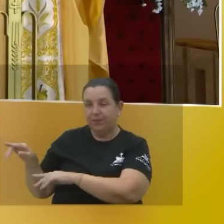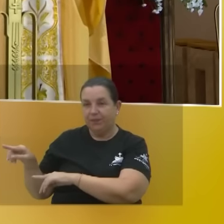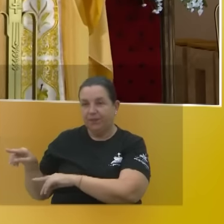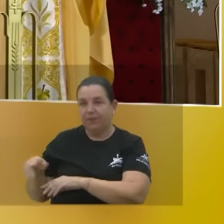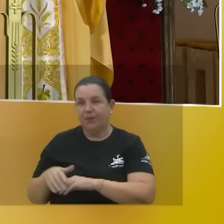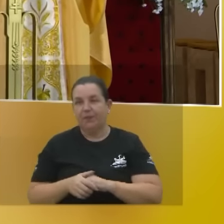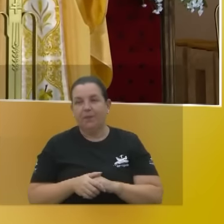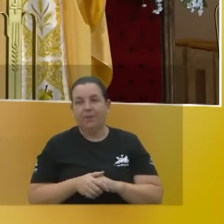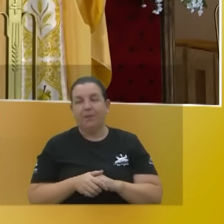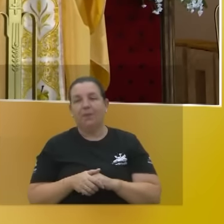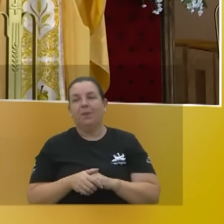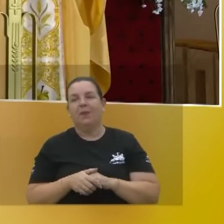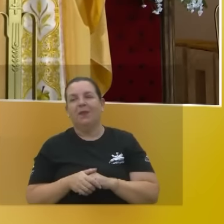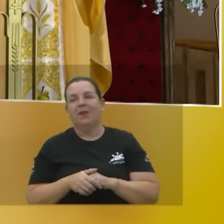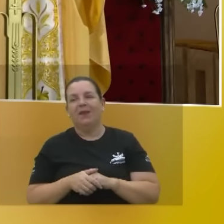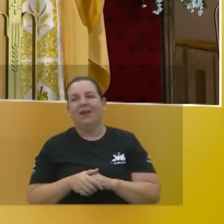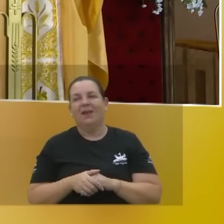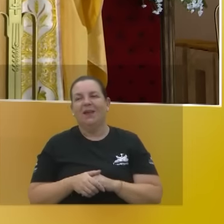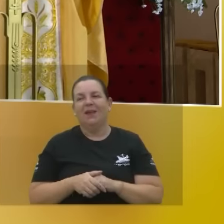419-8753-3300.